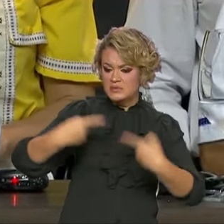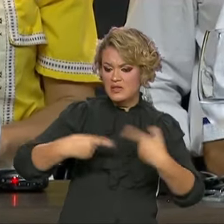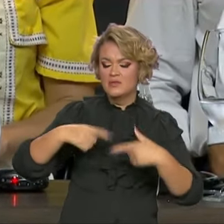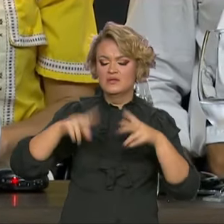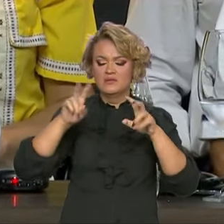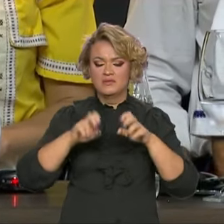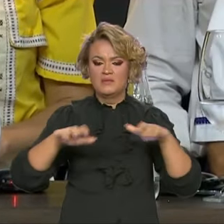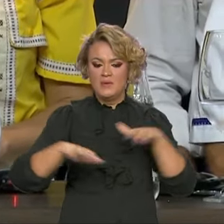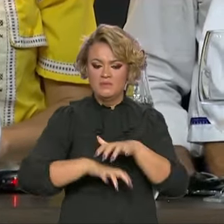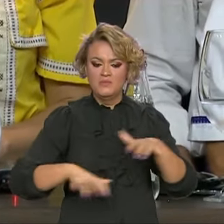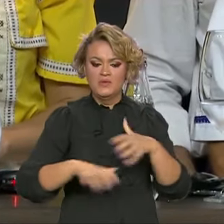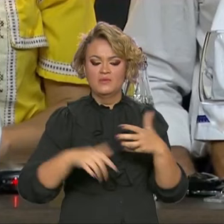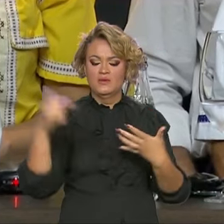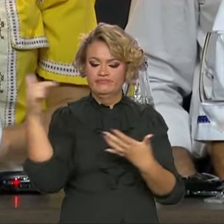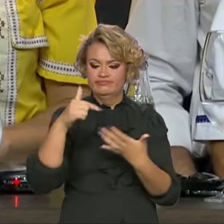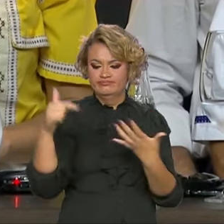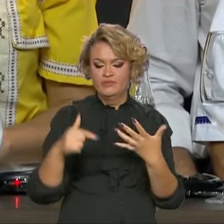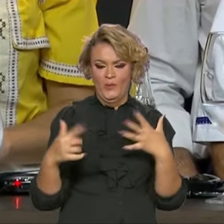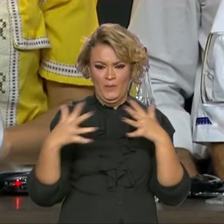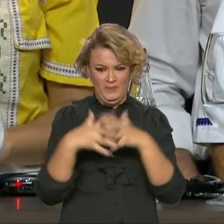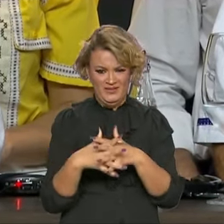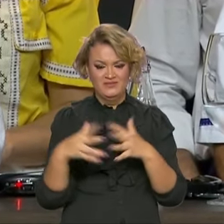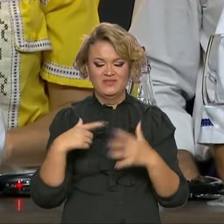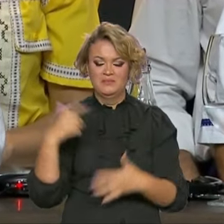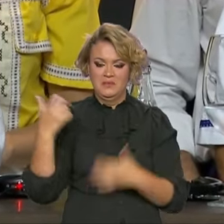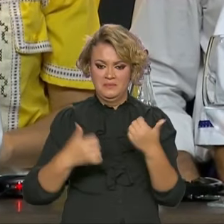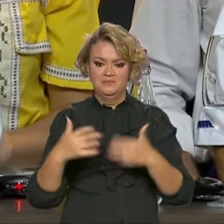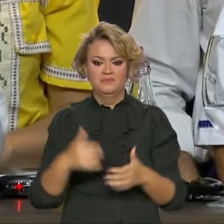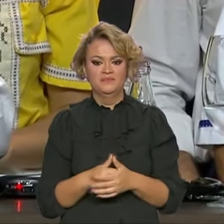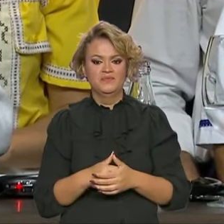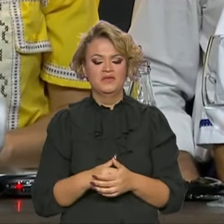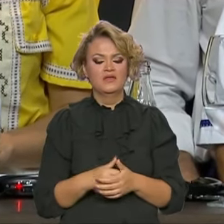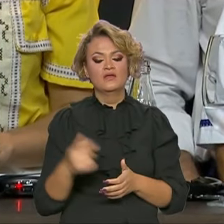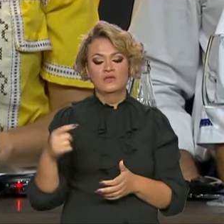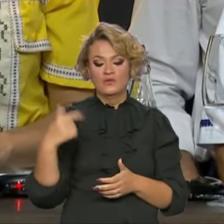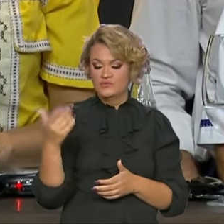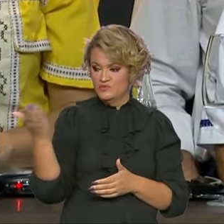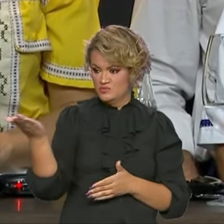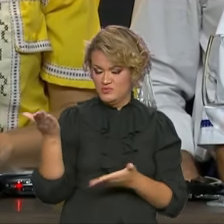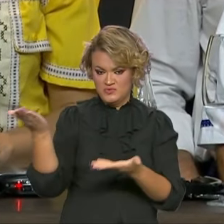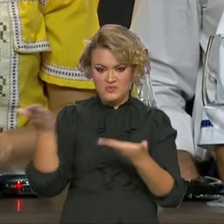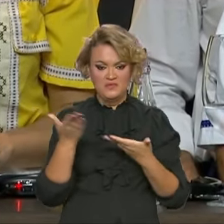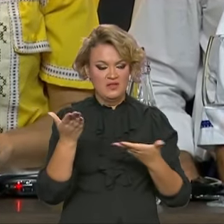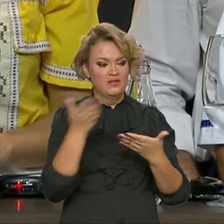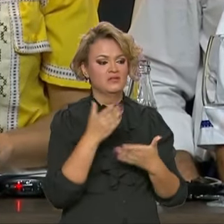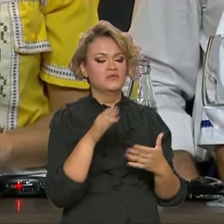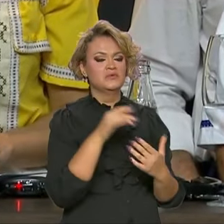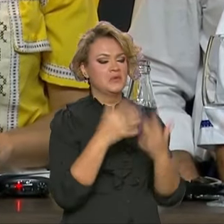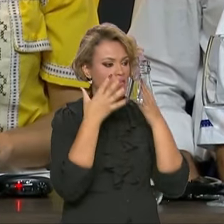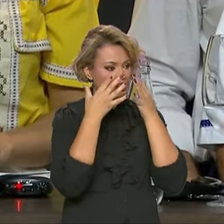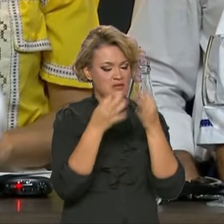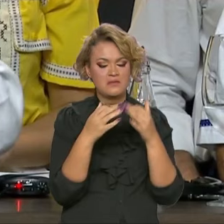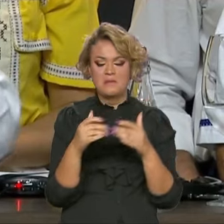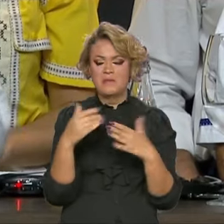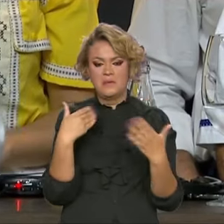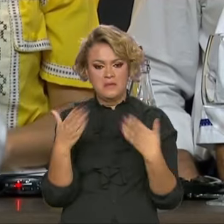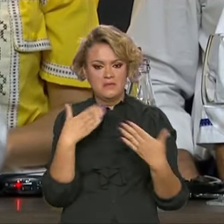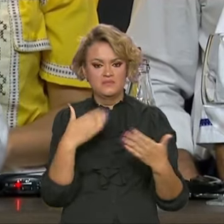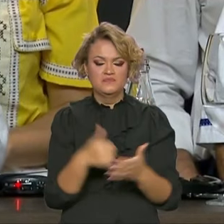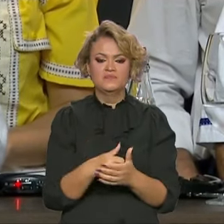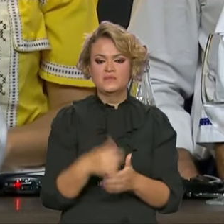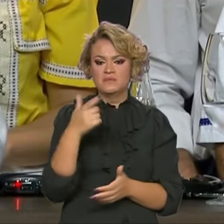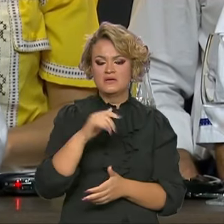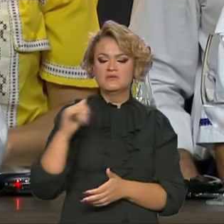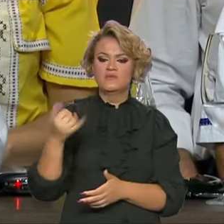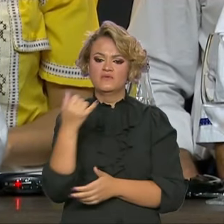e o bioma em toda a sua complexidade. Nós vamos convidar todos a ouvi-los com muita atenção.